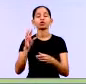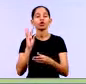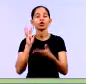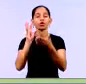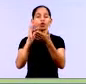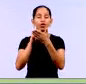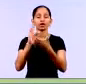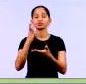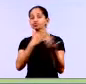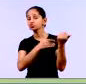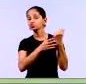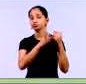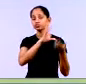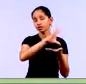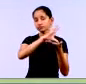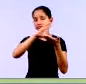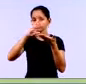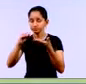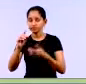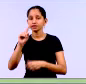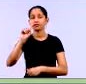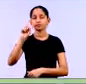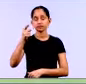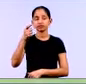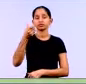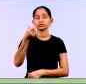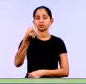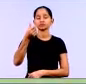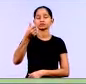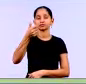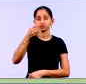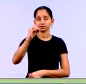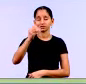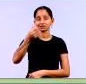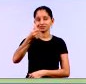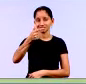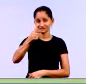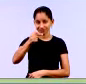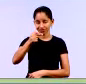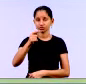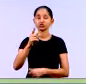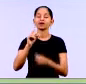1.067 lá do orçamento de produção. Então, 4